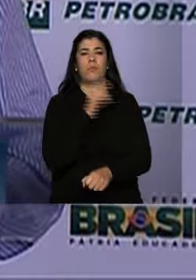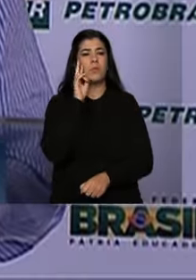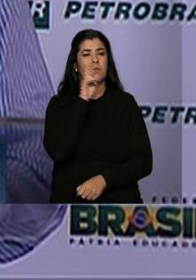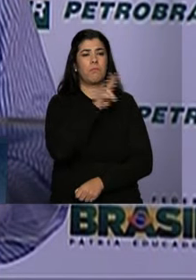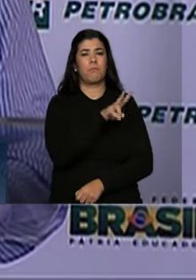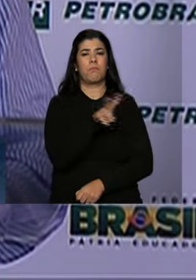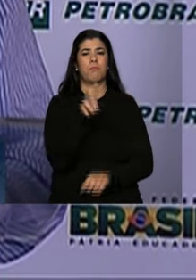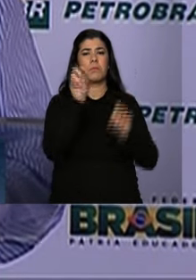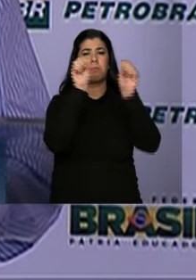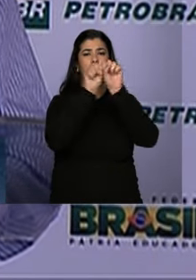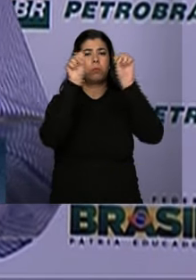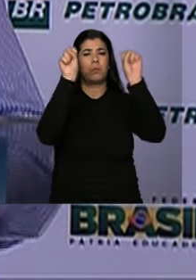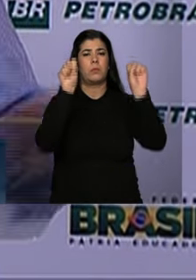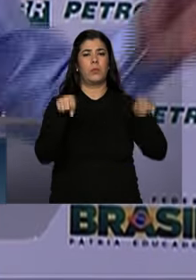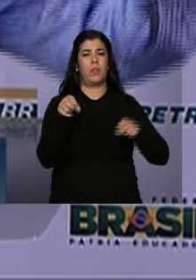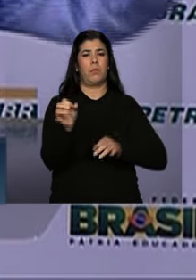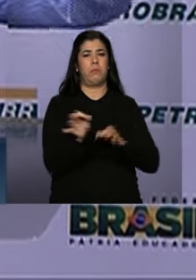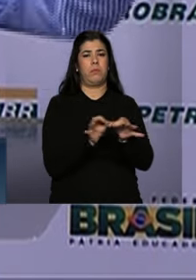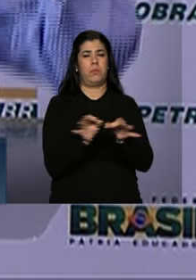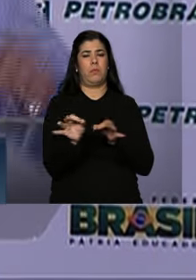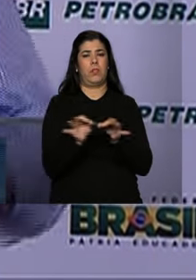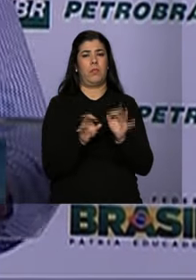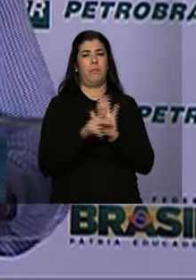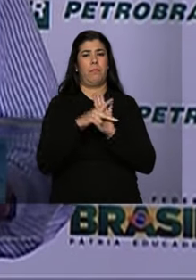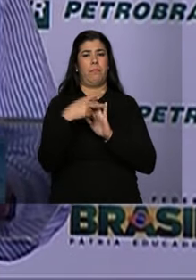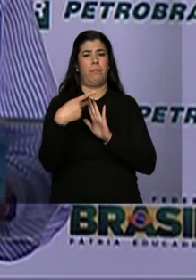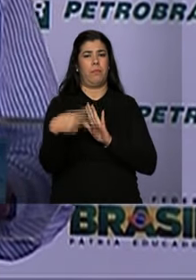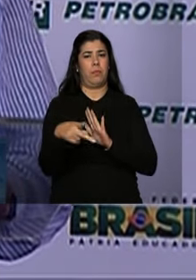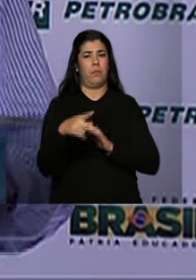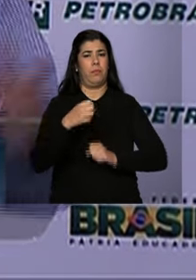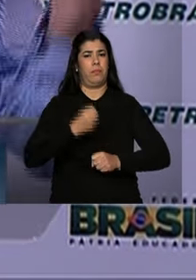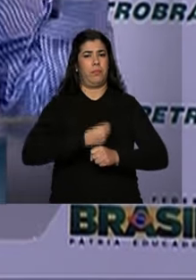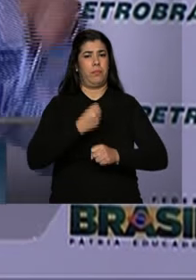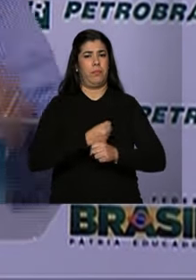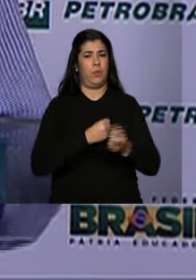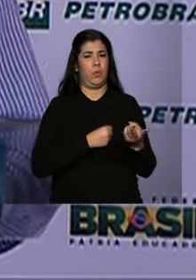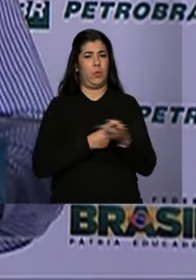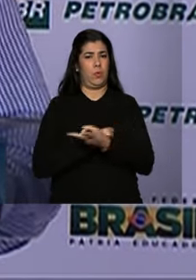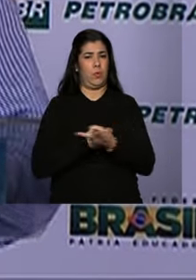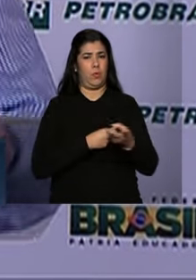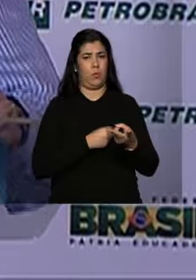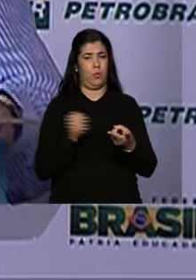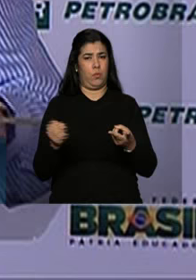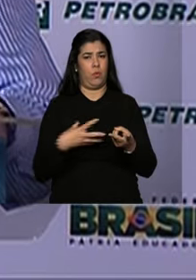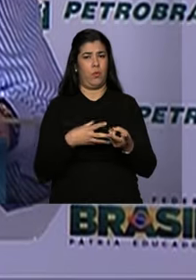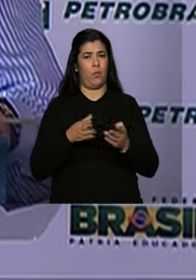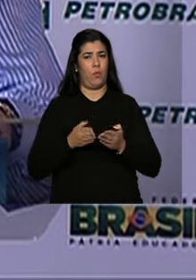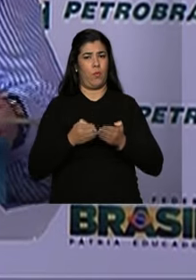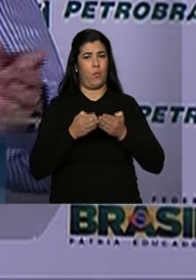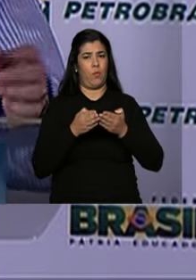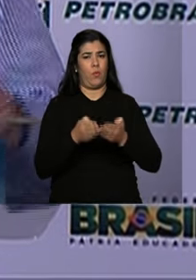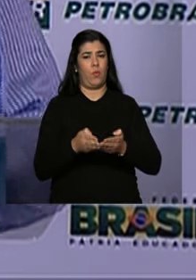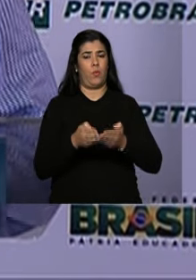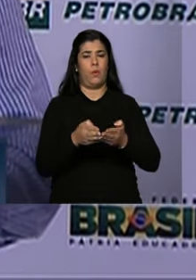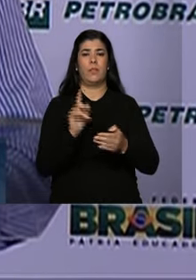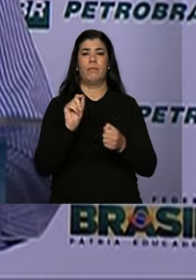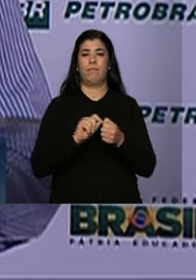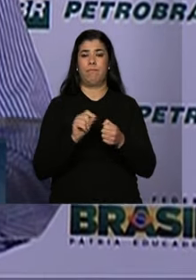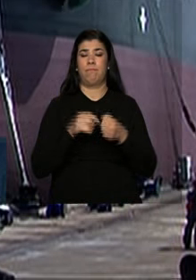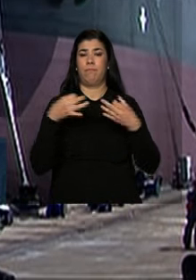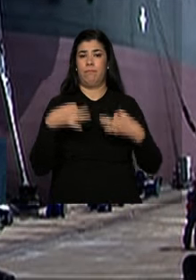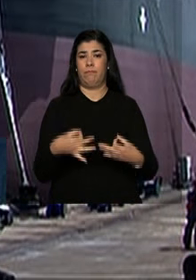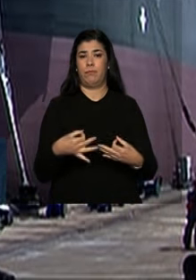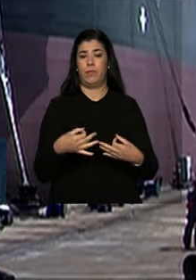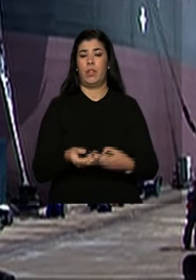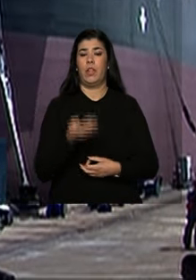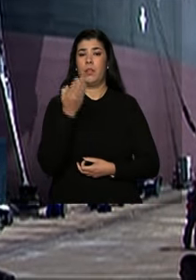sistema Petrobras, como esses 2 novos navios aqui se tornando realidade. Aqui, o resultado